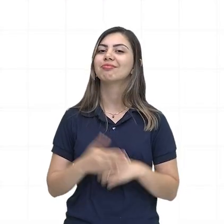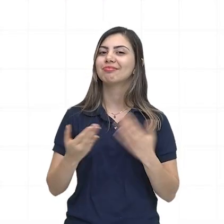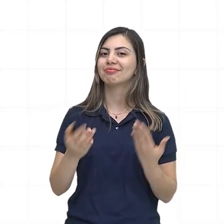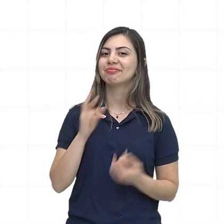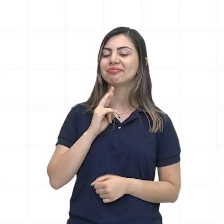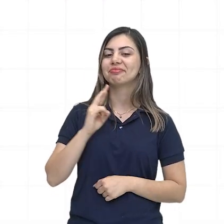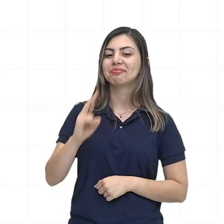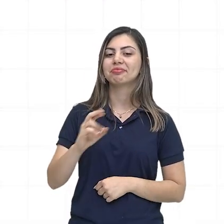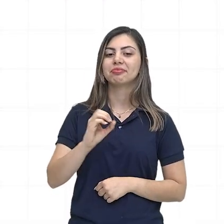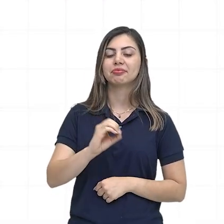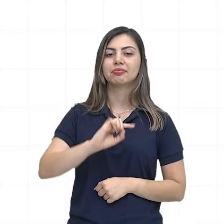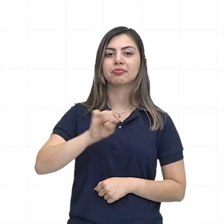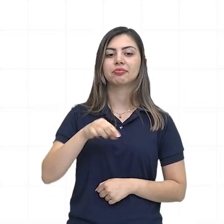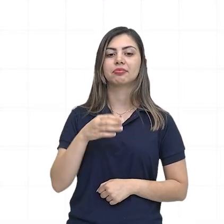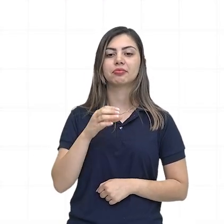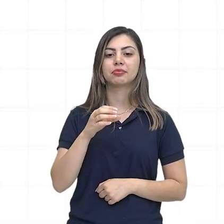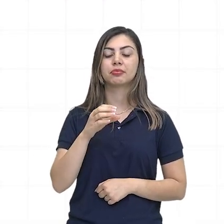aqui, ó.